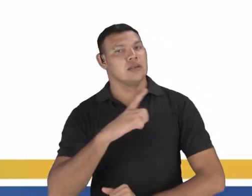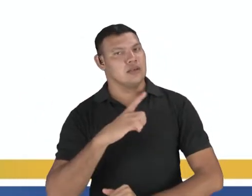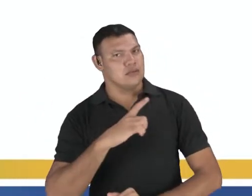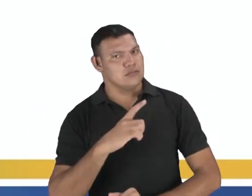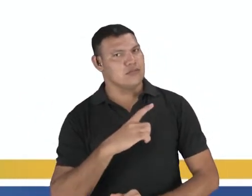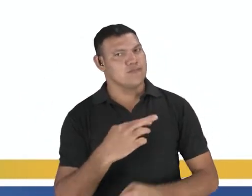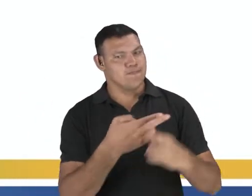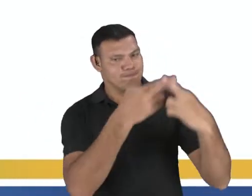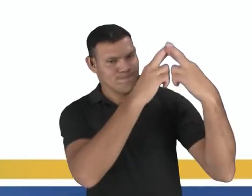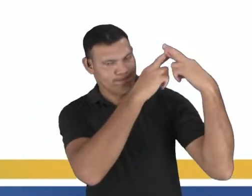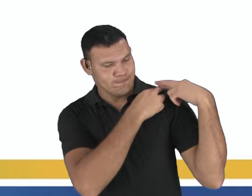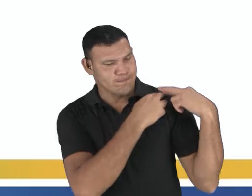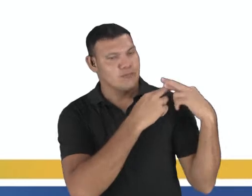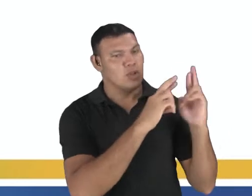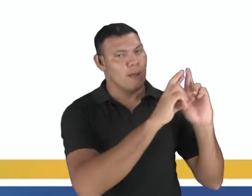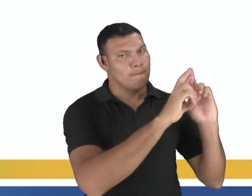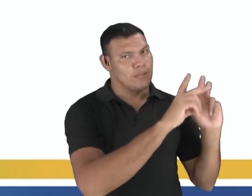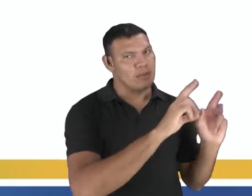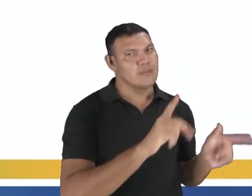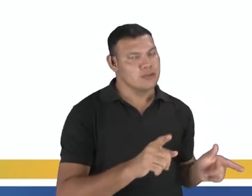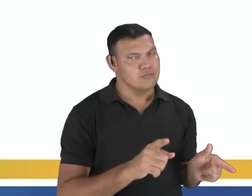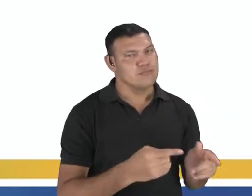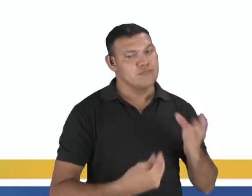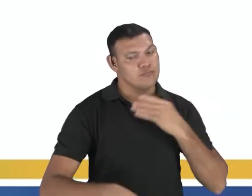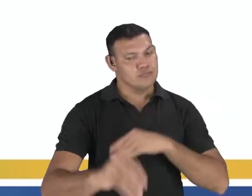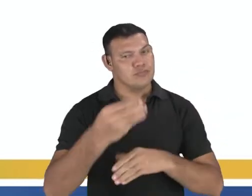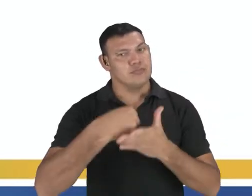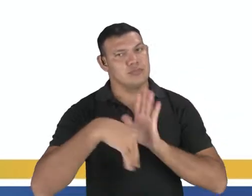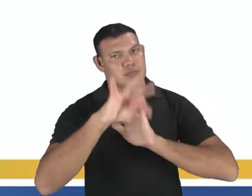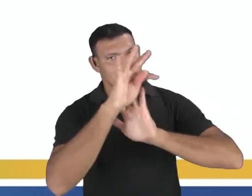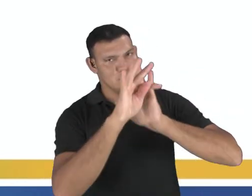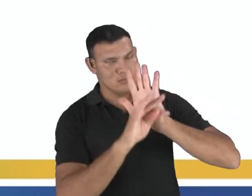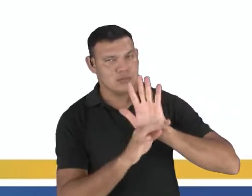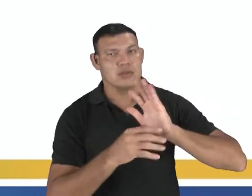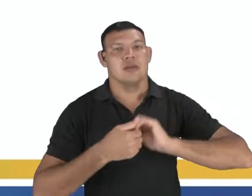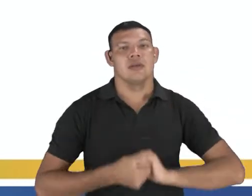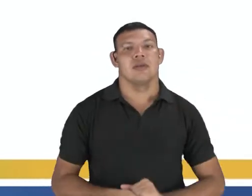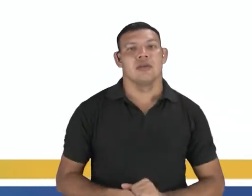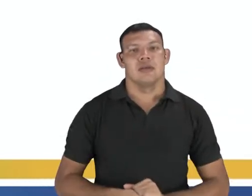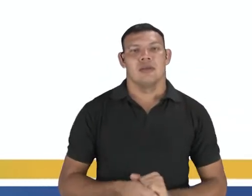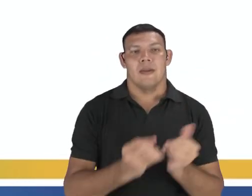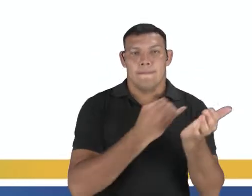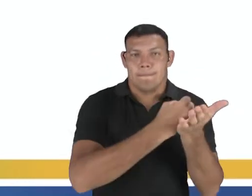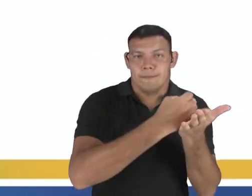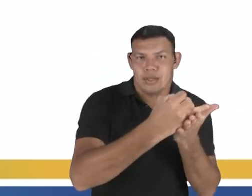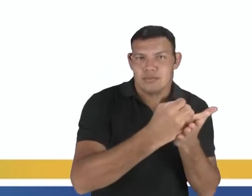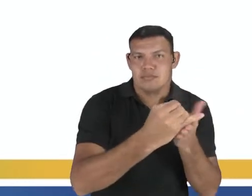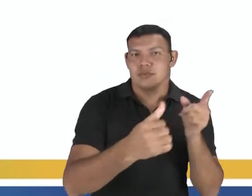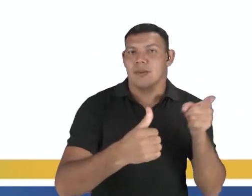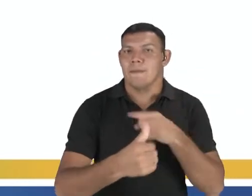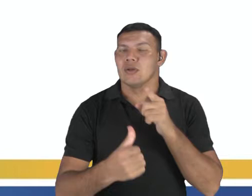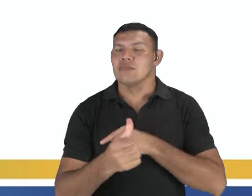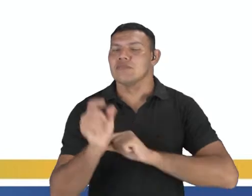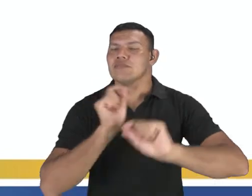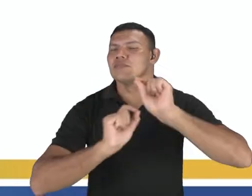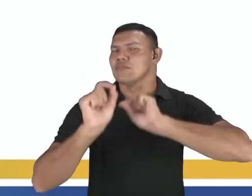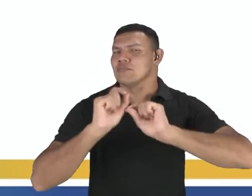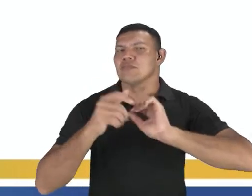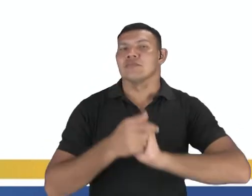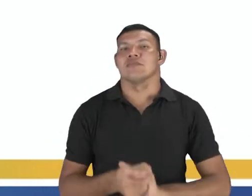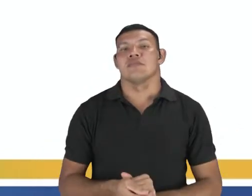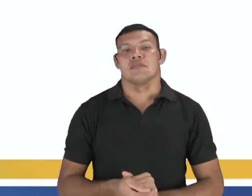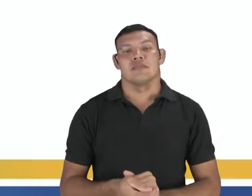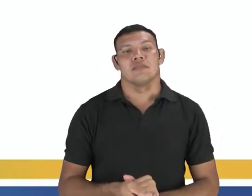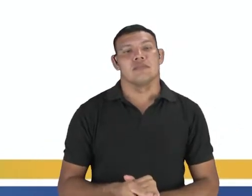tem uma função distinta dentro da composição do texto. Primeiro, introdução. O que é a minha introdução? É